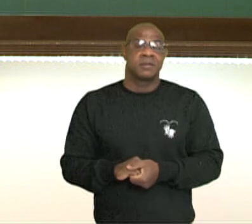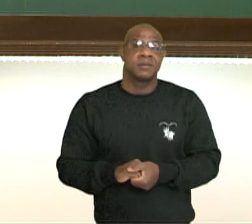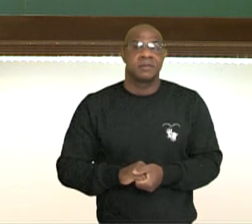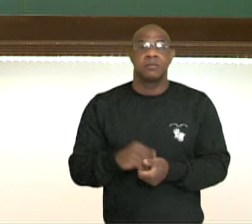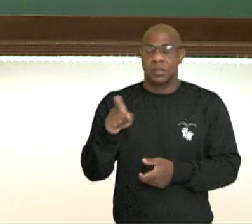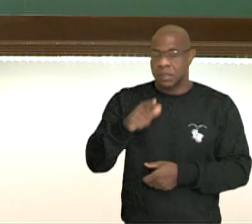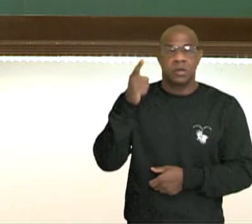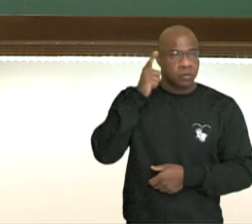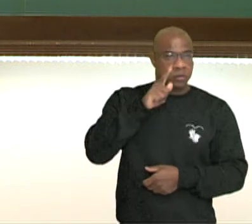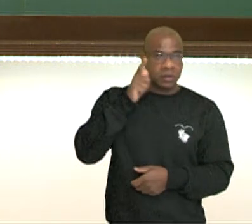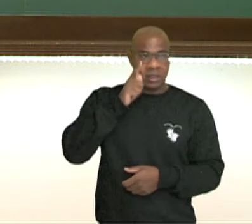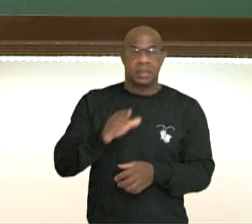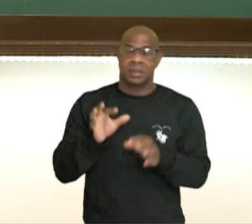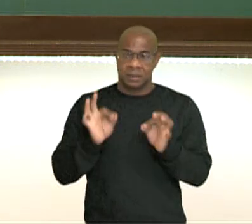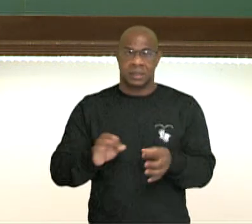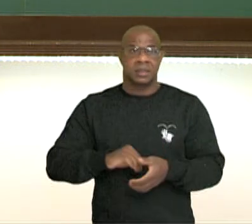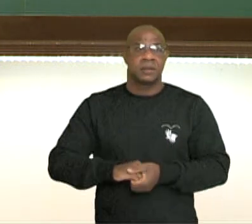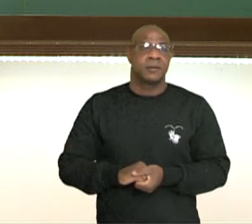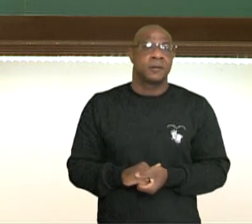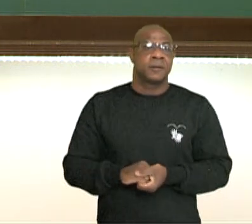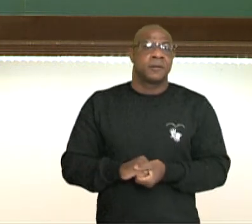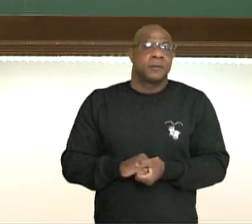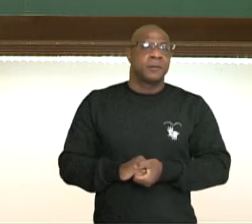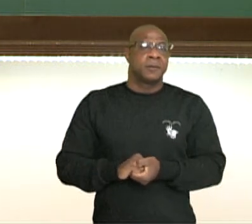com certeza. Vamos para frente.